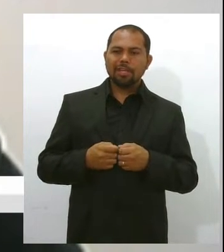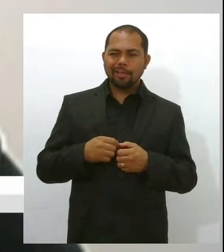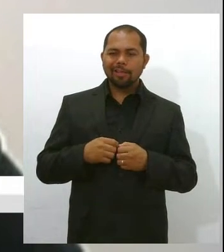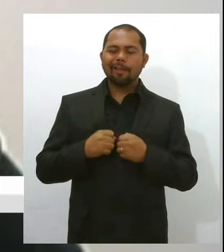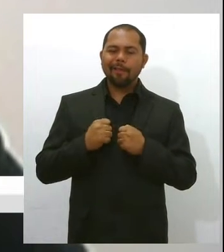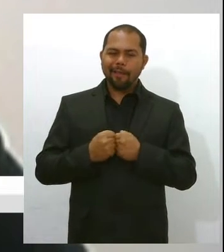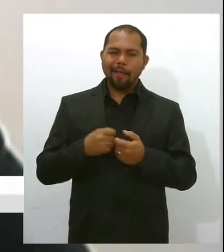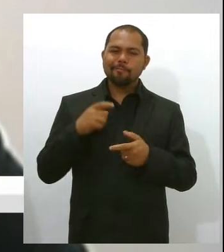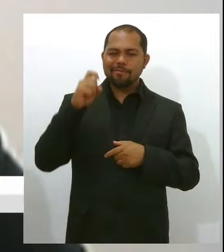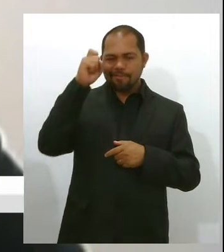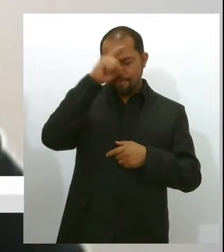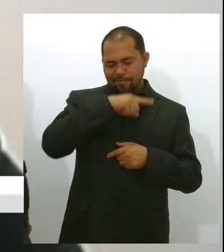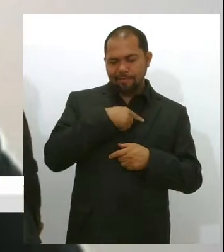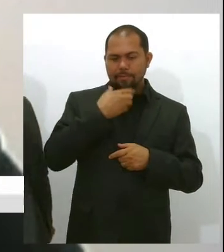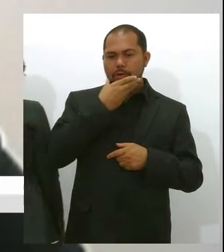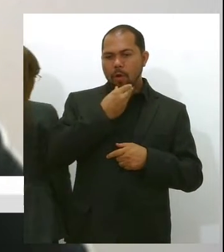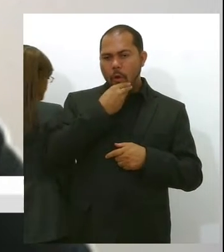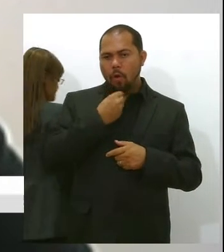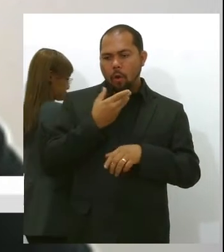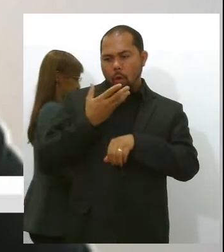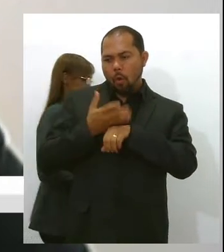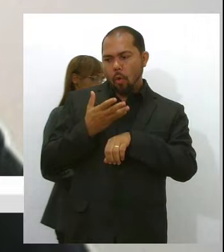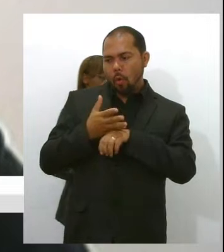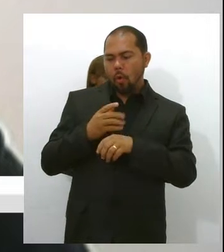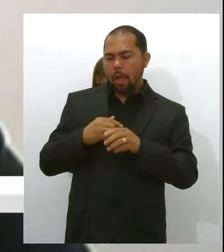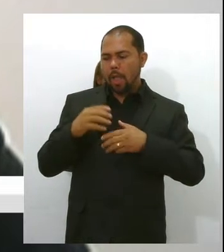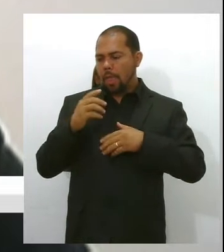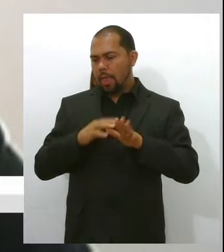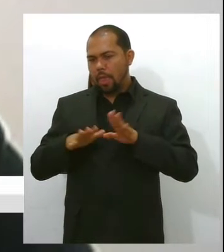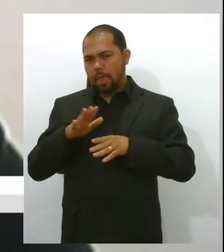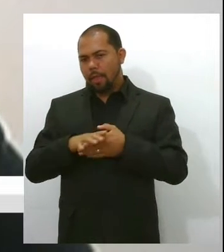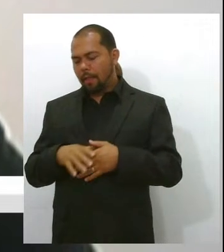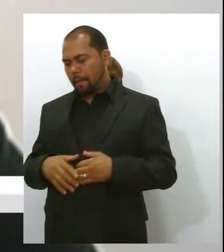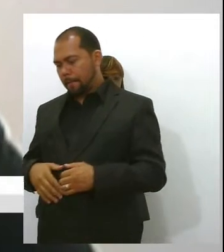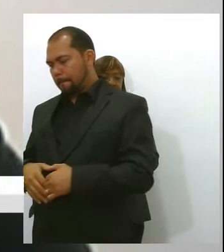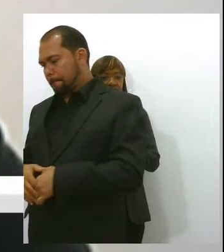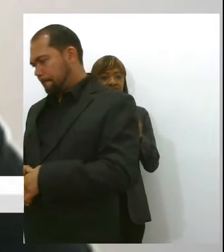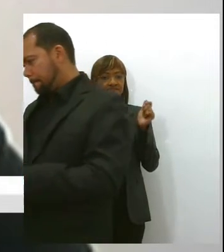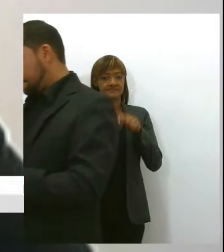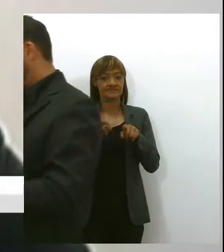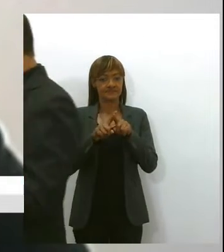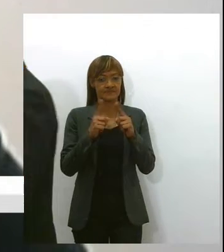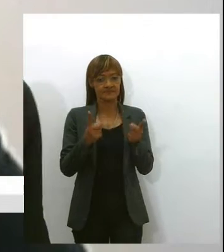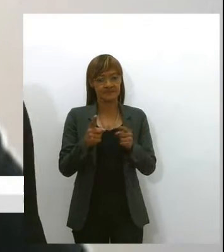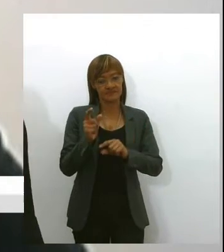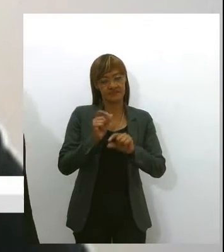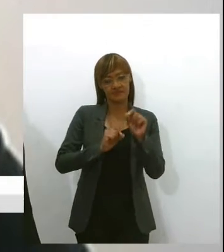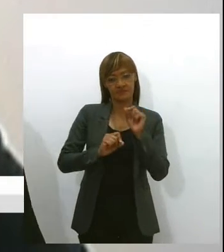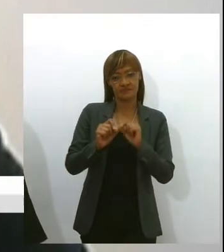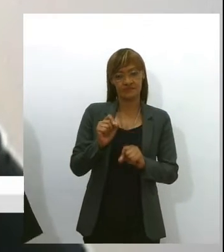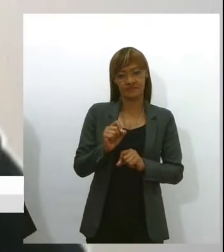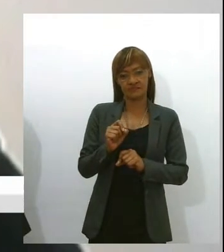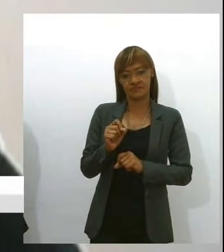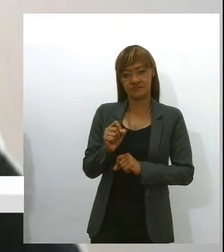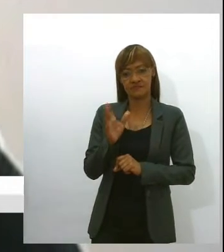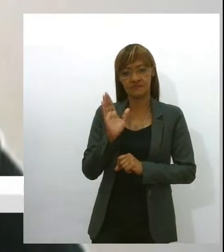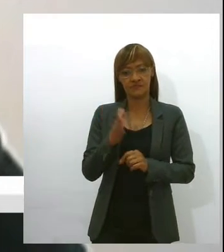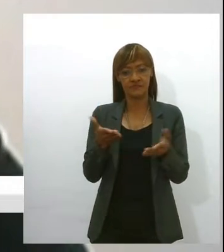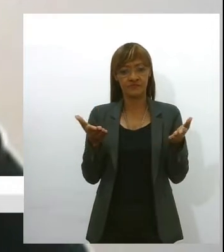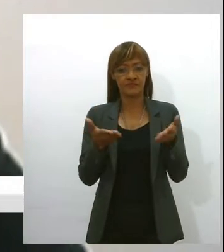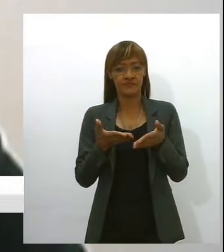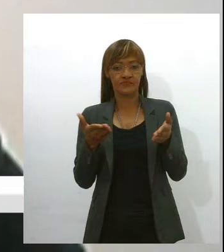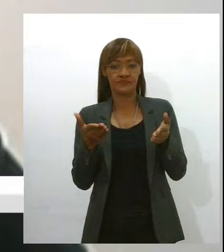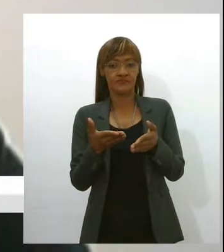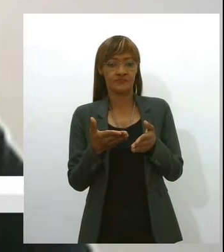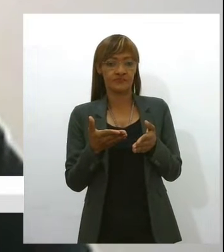assim, tem muitas travas nesse sentido, mas eu tenho considerado muito mais, assim, essa questão da